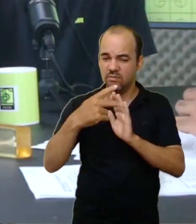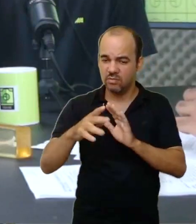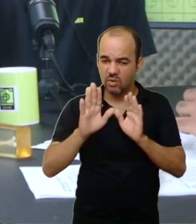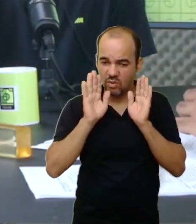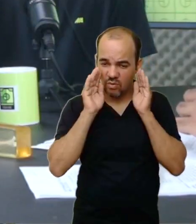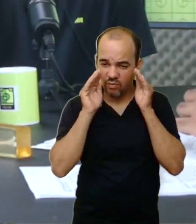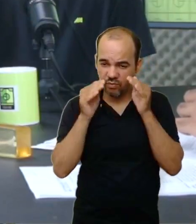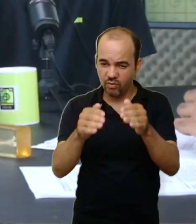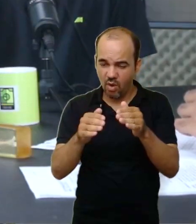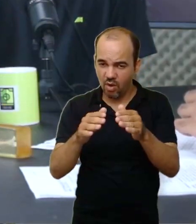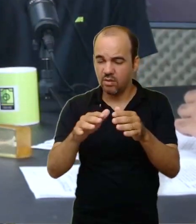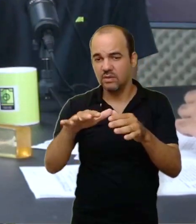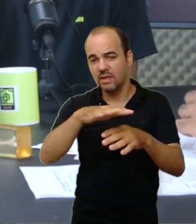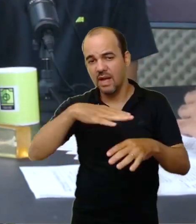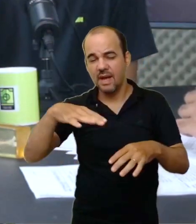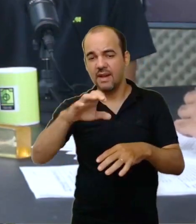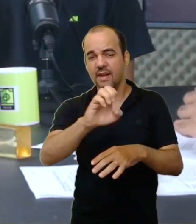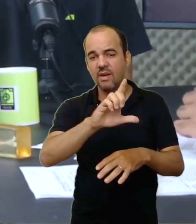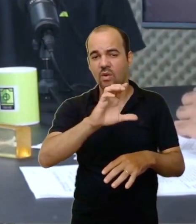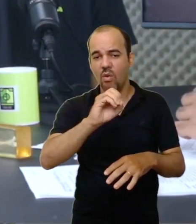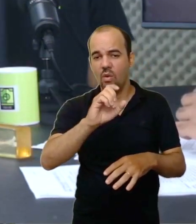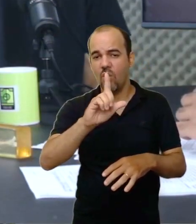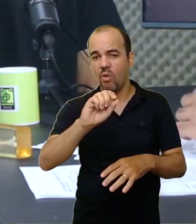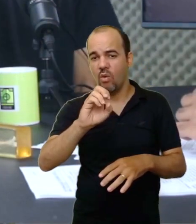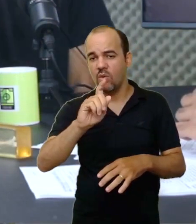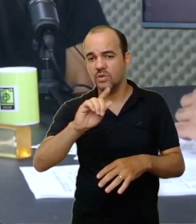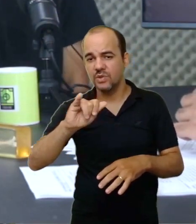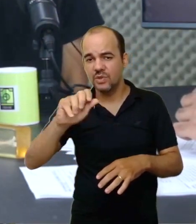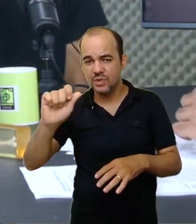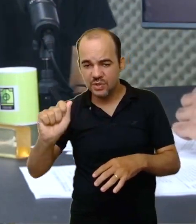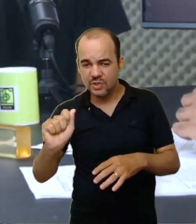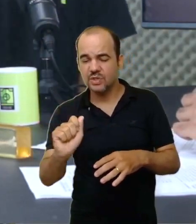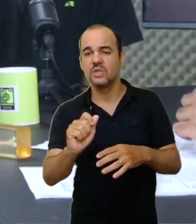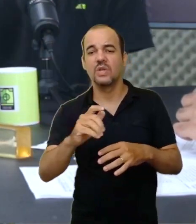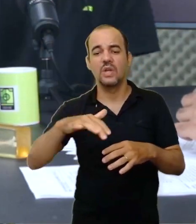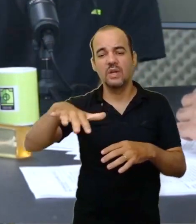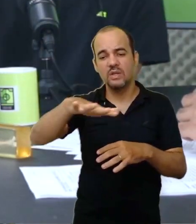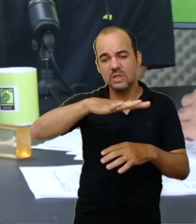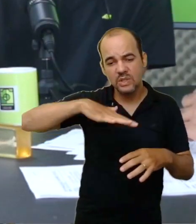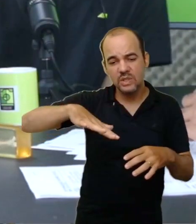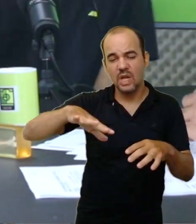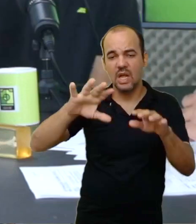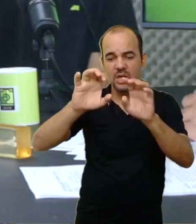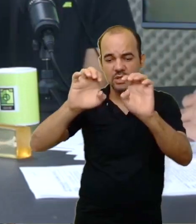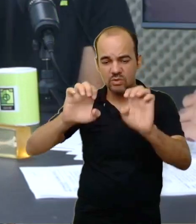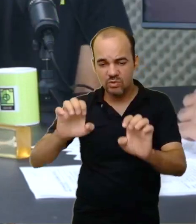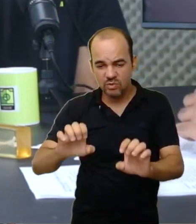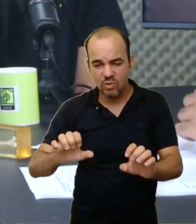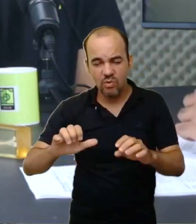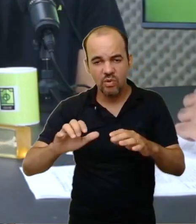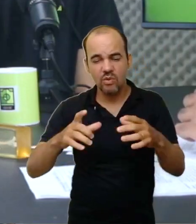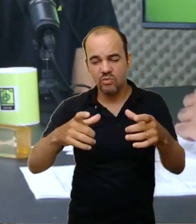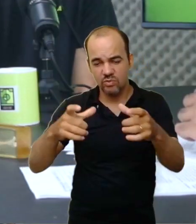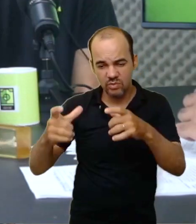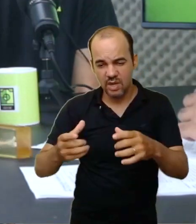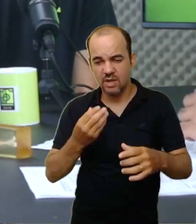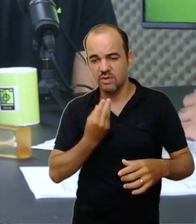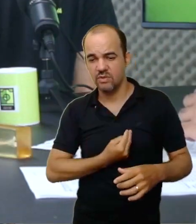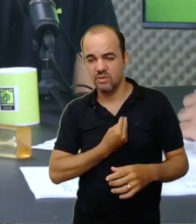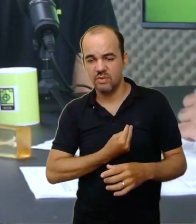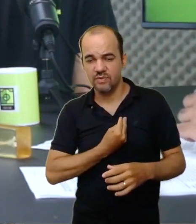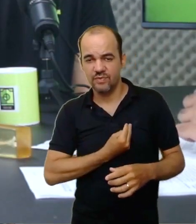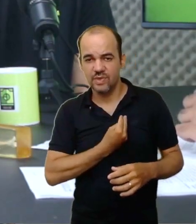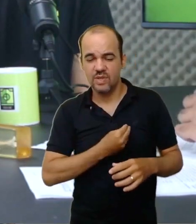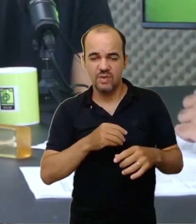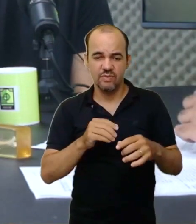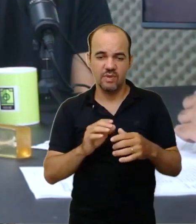voltado para ecologia, para a gente ver realmente a estruturação ali, né? Mas outros trabalhos, por